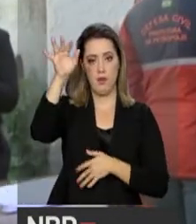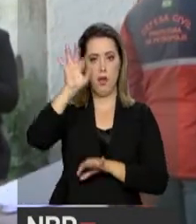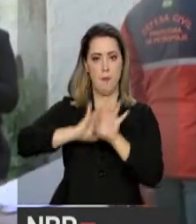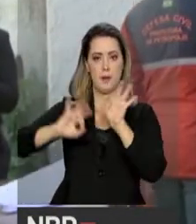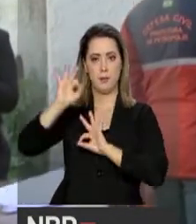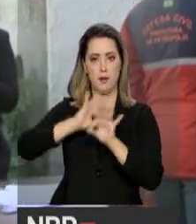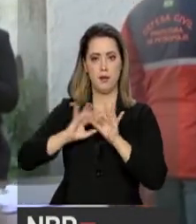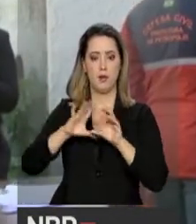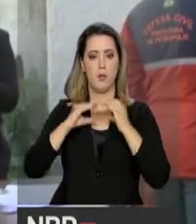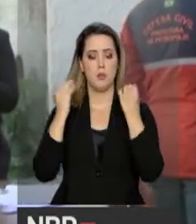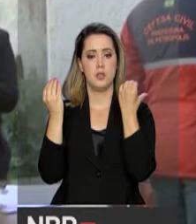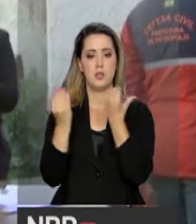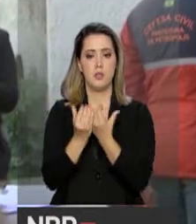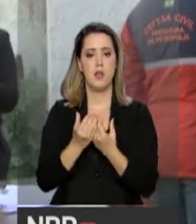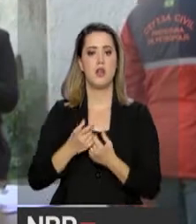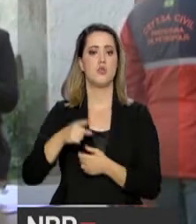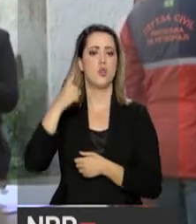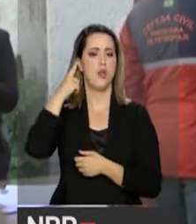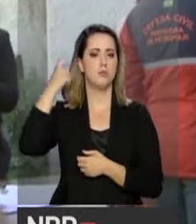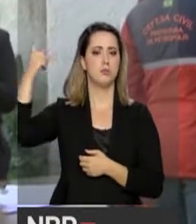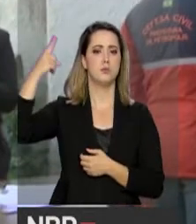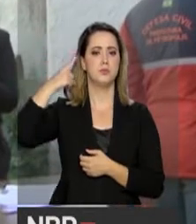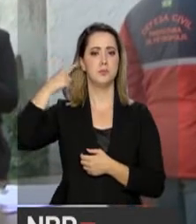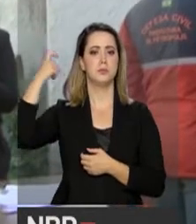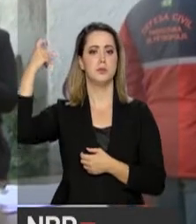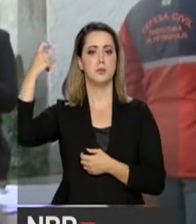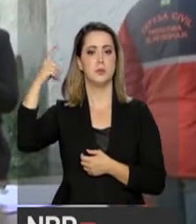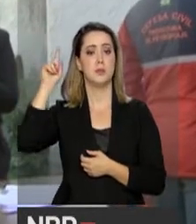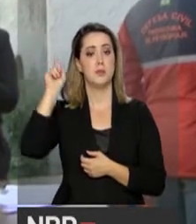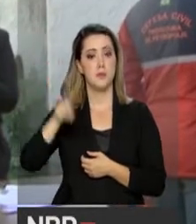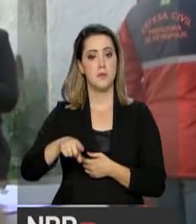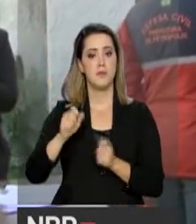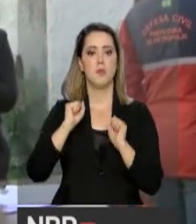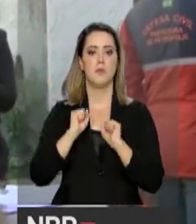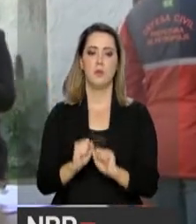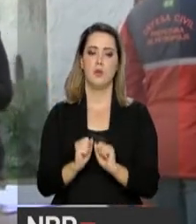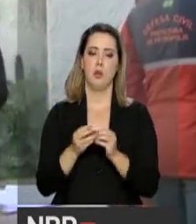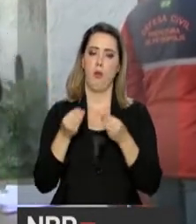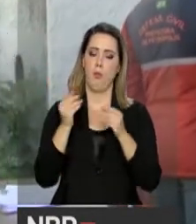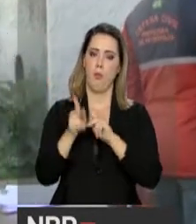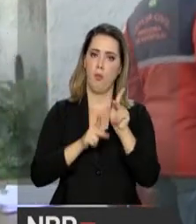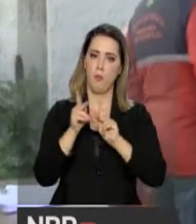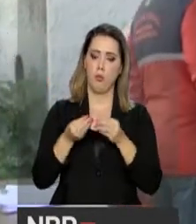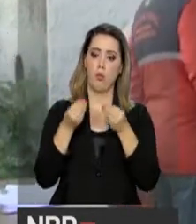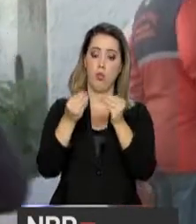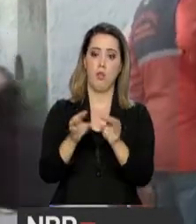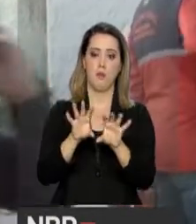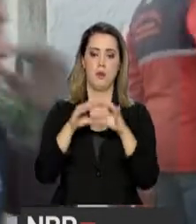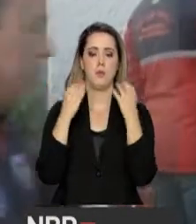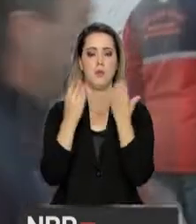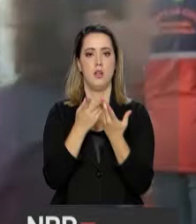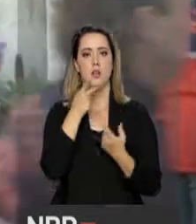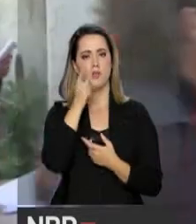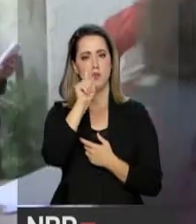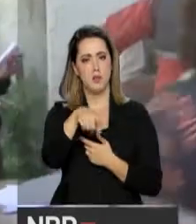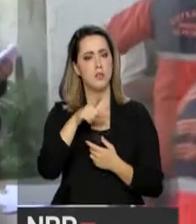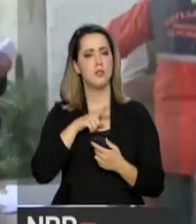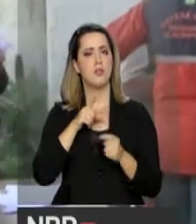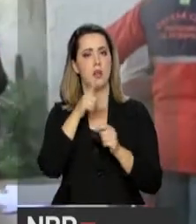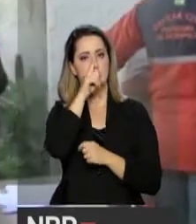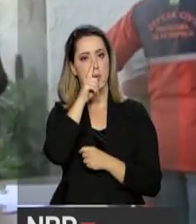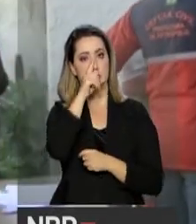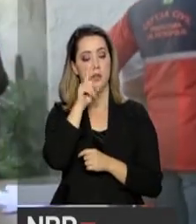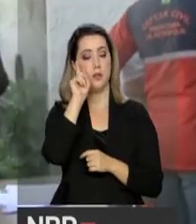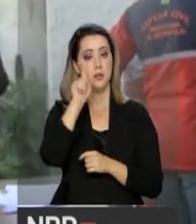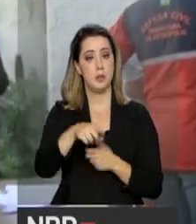das comunidades. A sirene, ela é o sinal que o poder público dá para a comunidade dizendo que existe uma situação de perigo